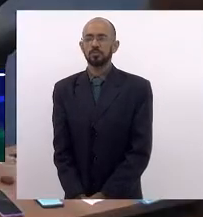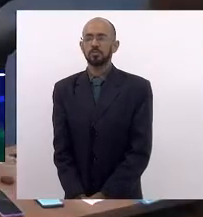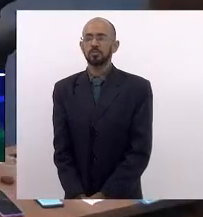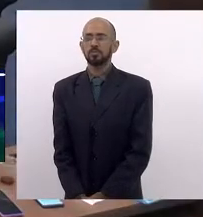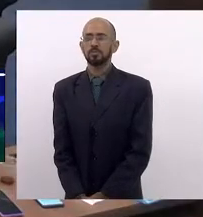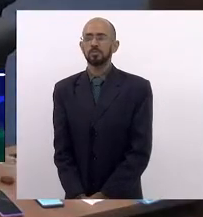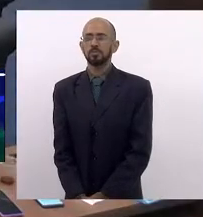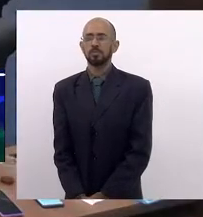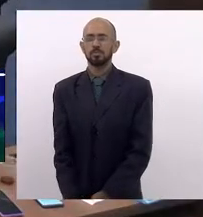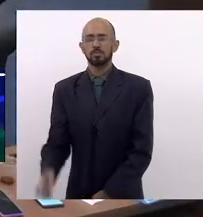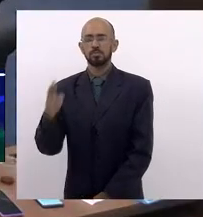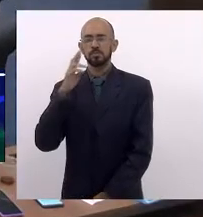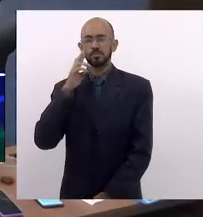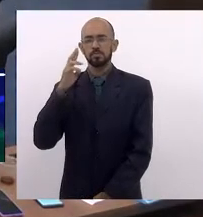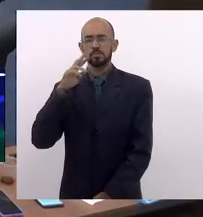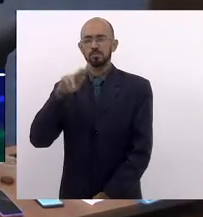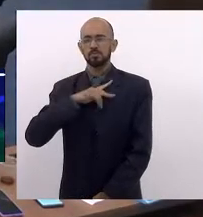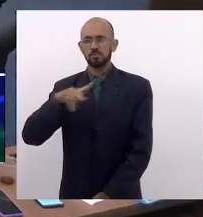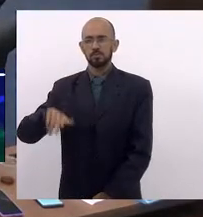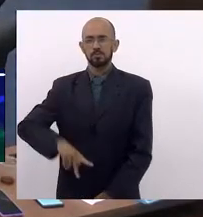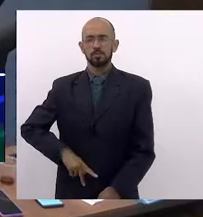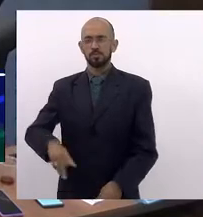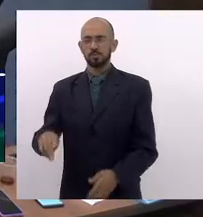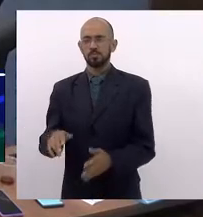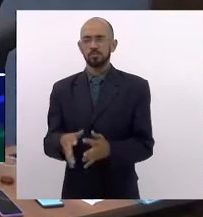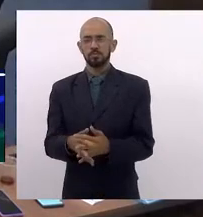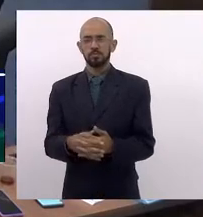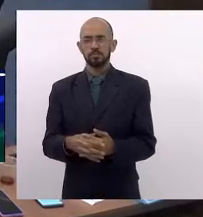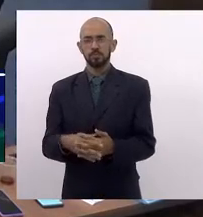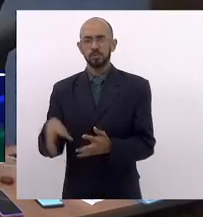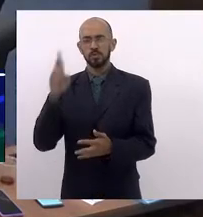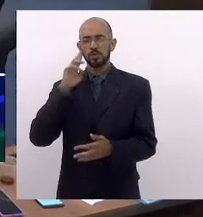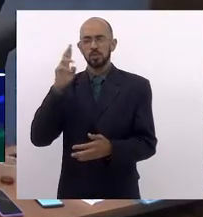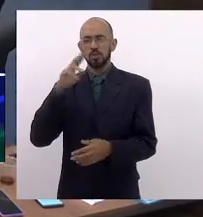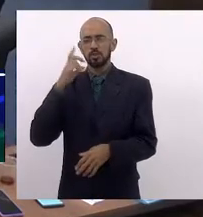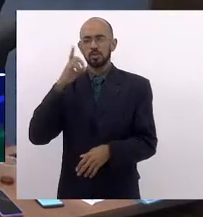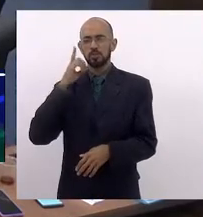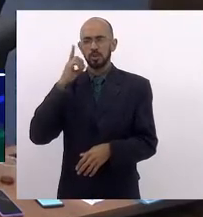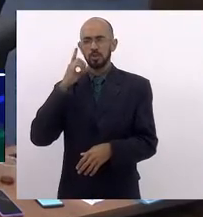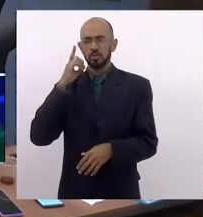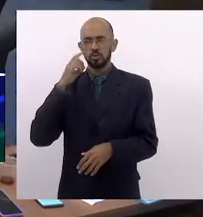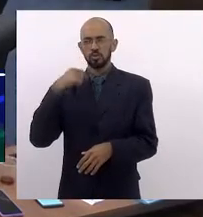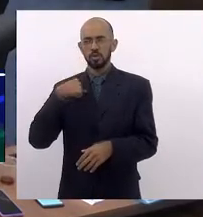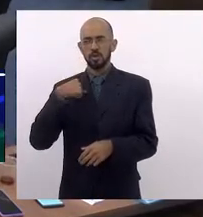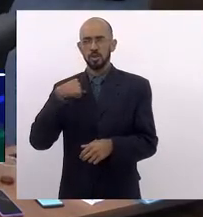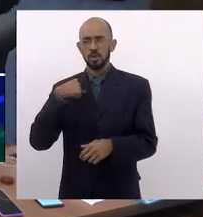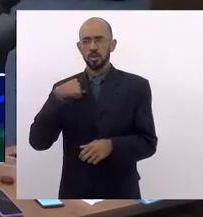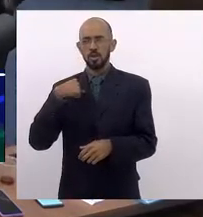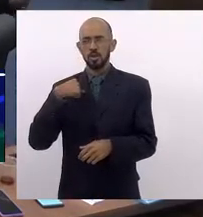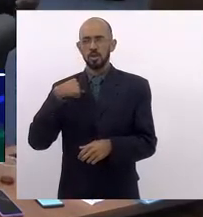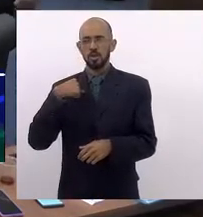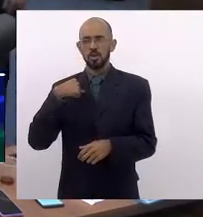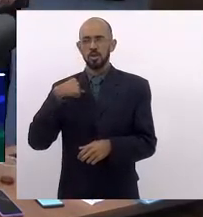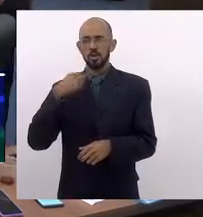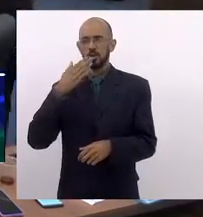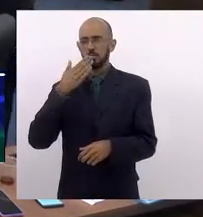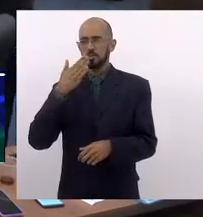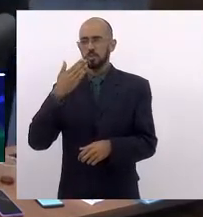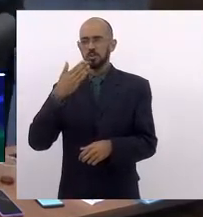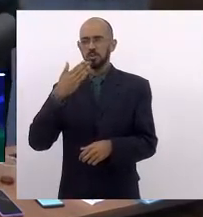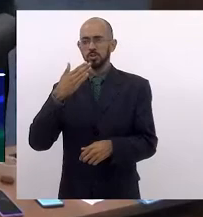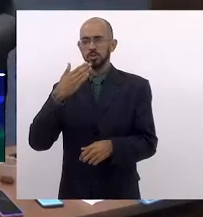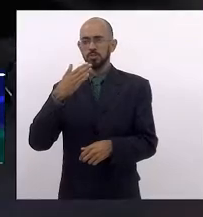a senhora presidente os senhores deputados eu fiz questão de pedir